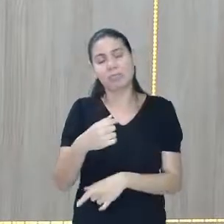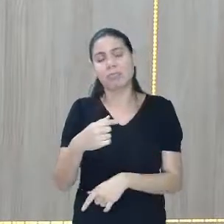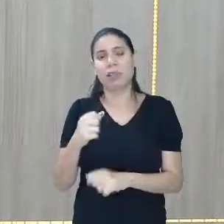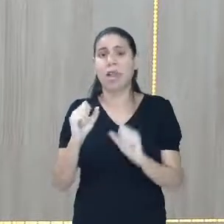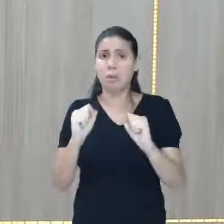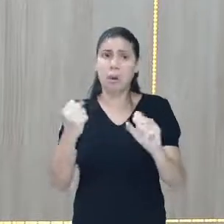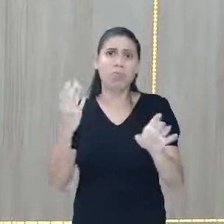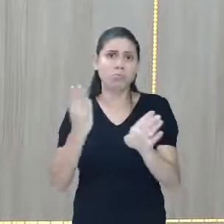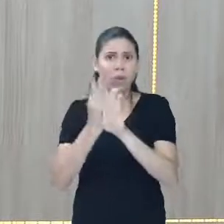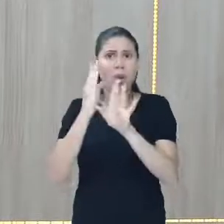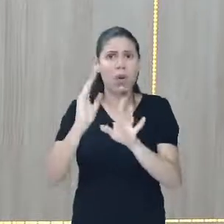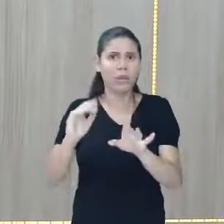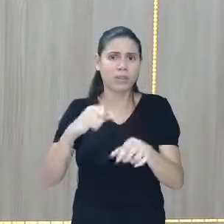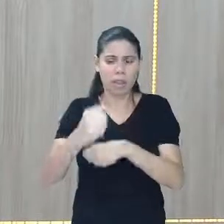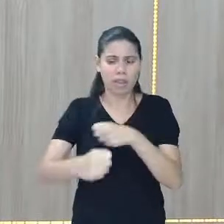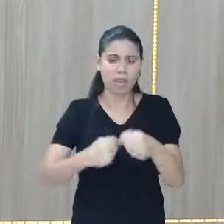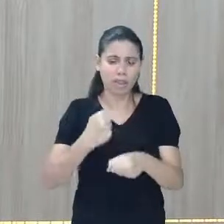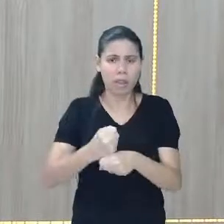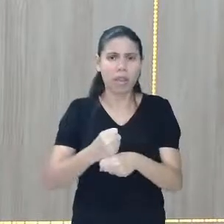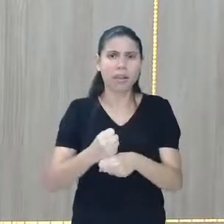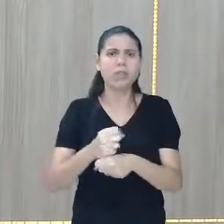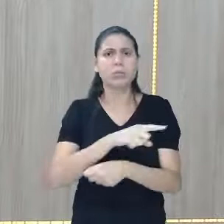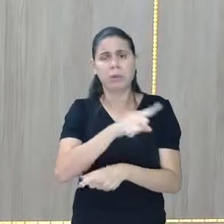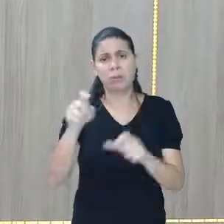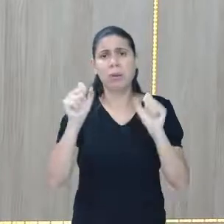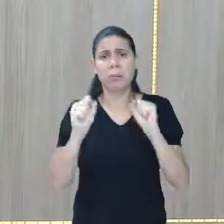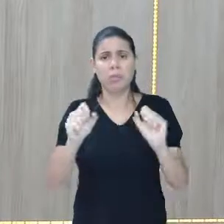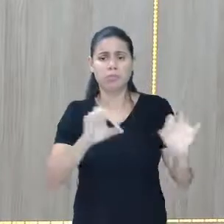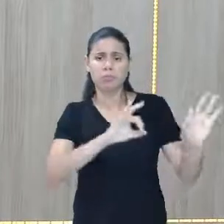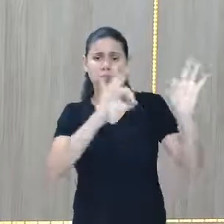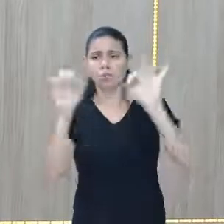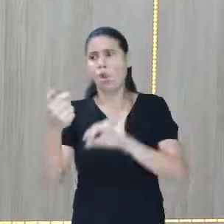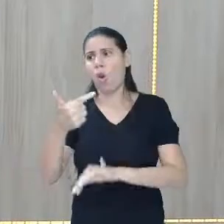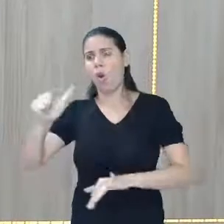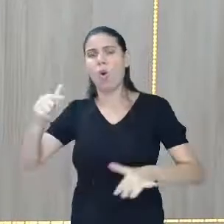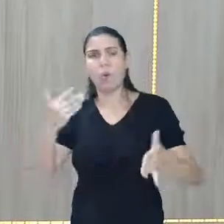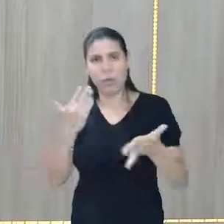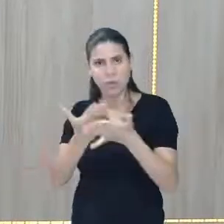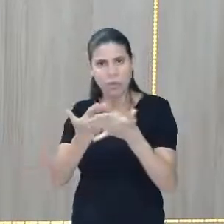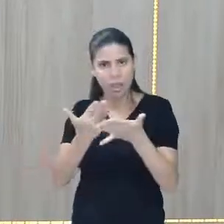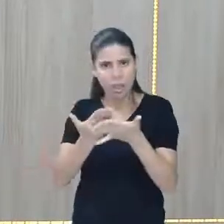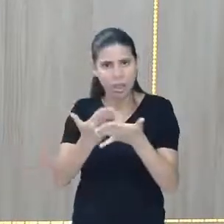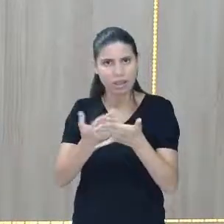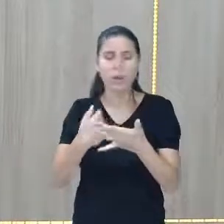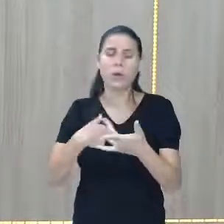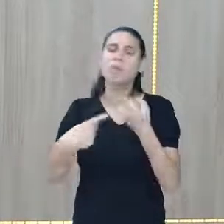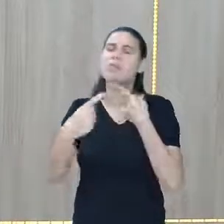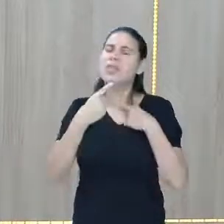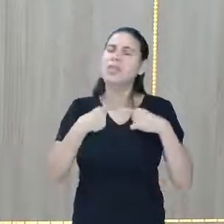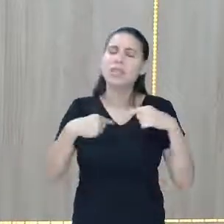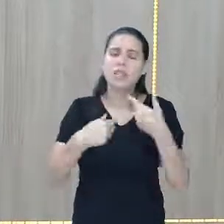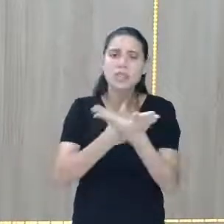de repente, veja, acompanha a gente em outras aulas, então eu ofereço a vocês, eu desejo a